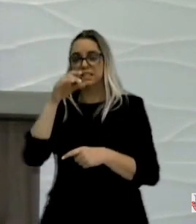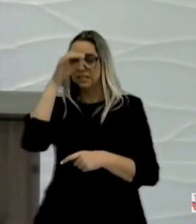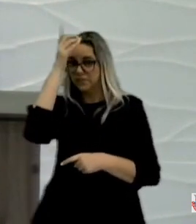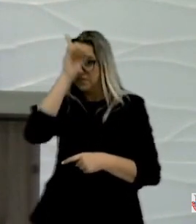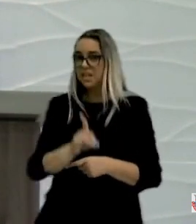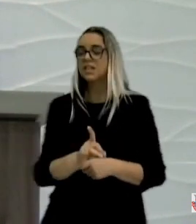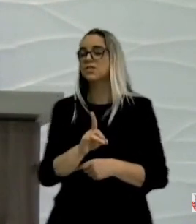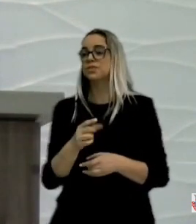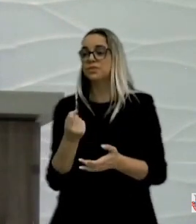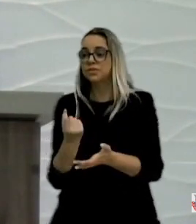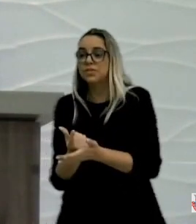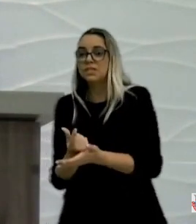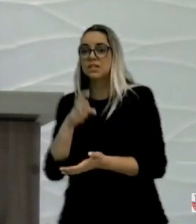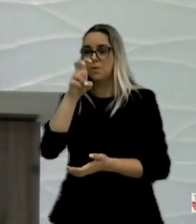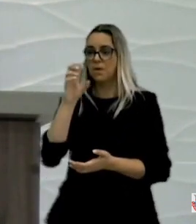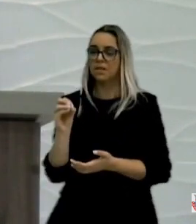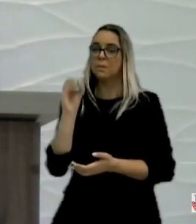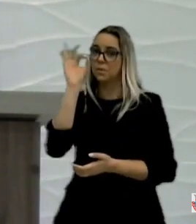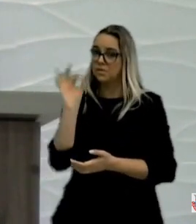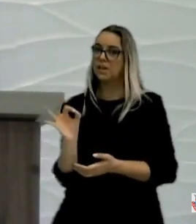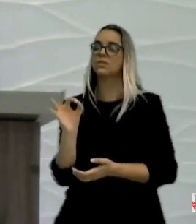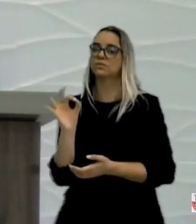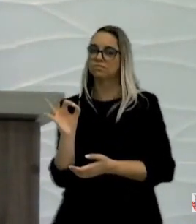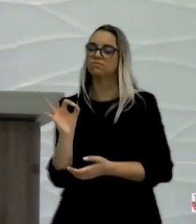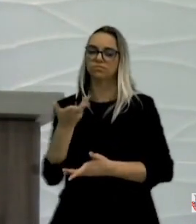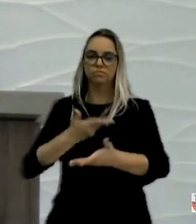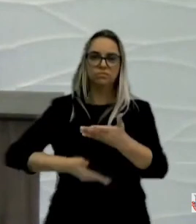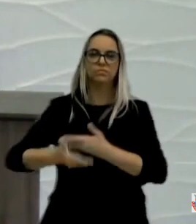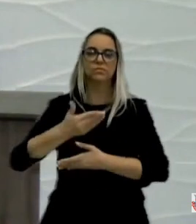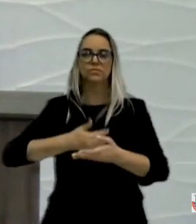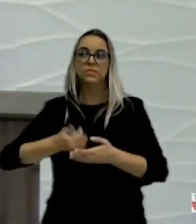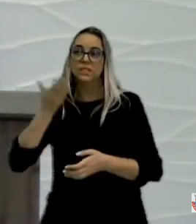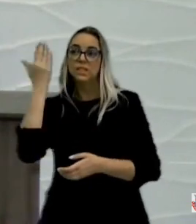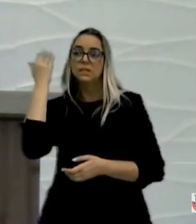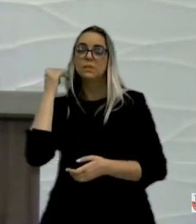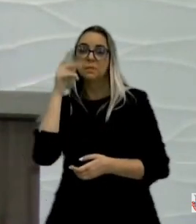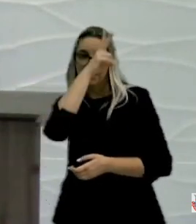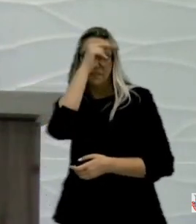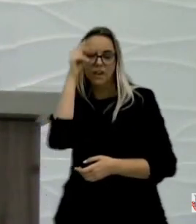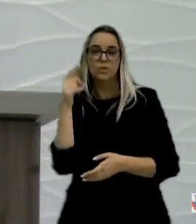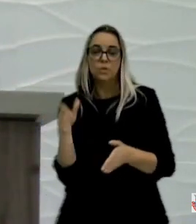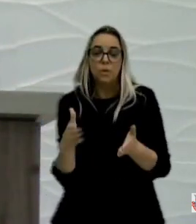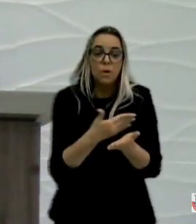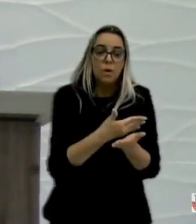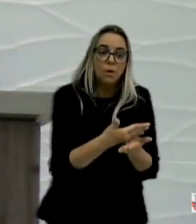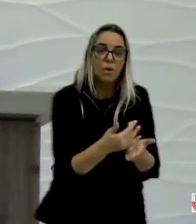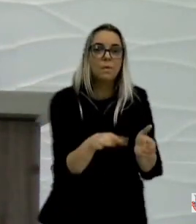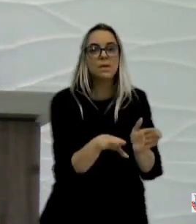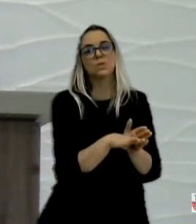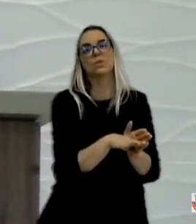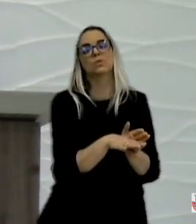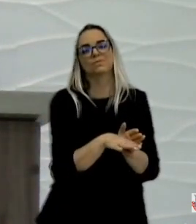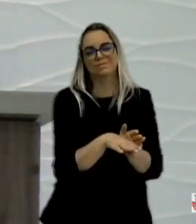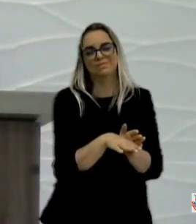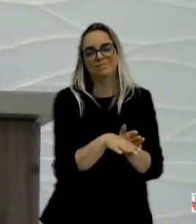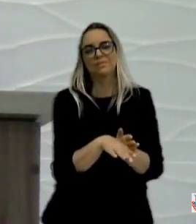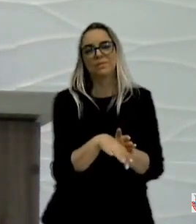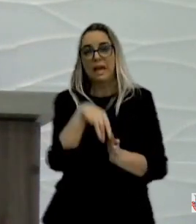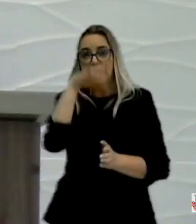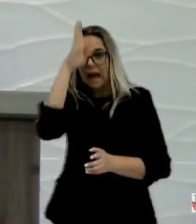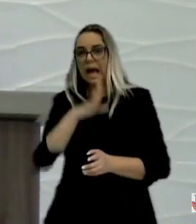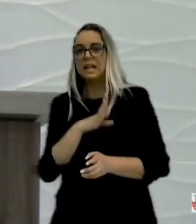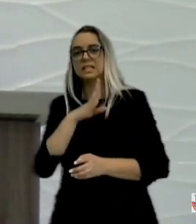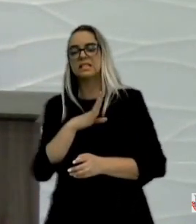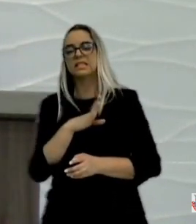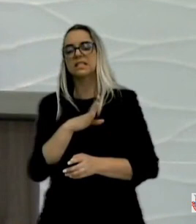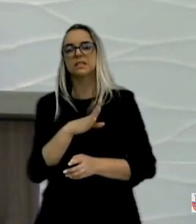pagavam-se 50% das consultas, desde que o prefeito entrou, é 100% gratuita a consulta